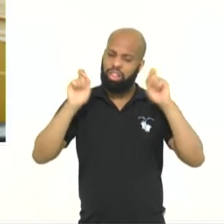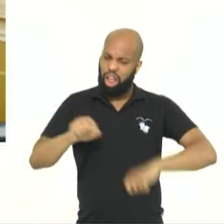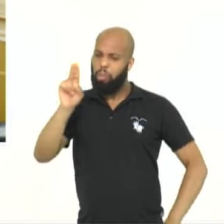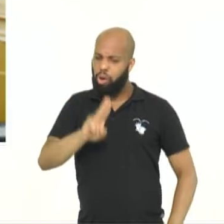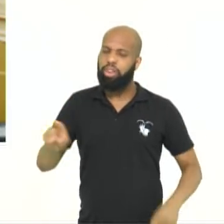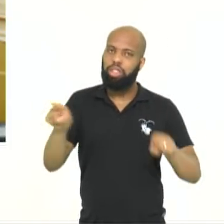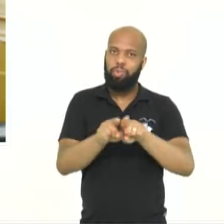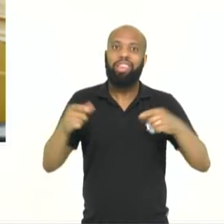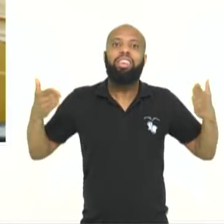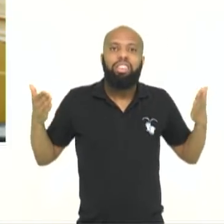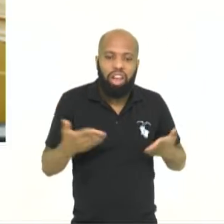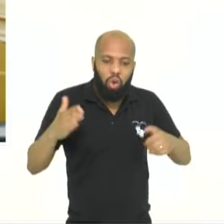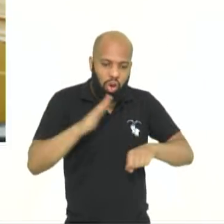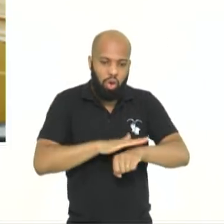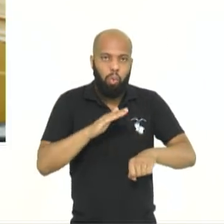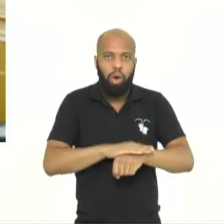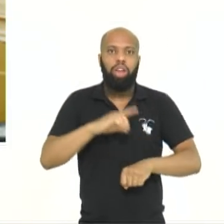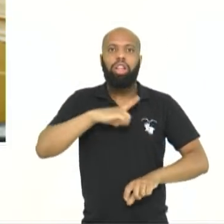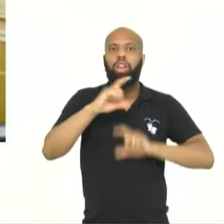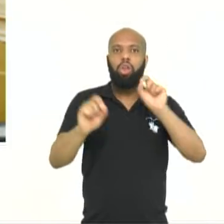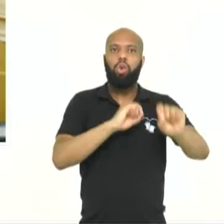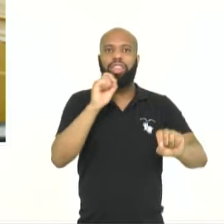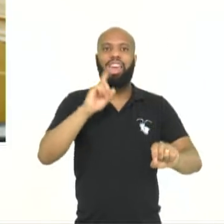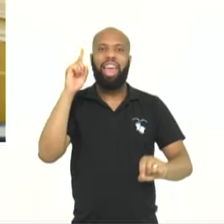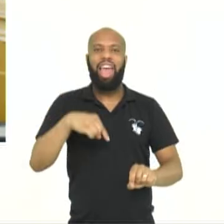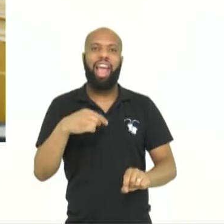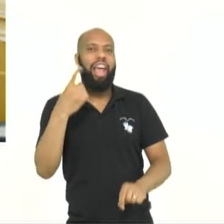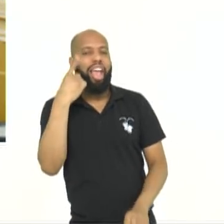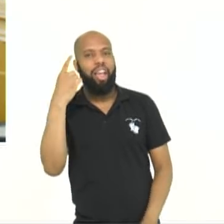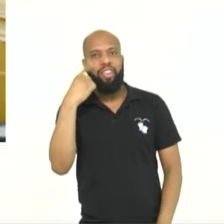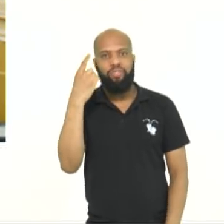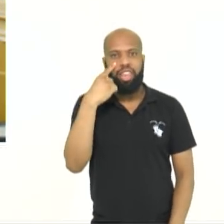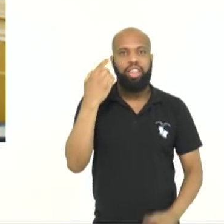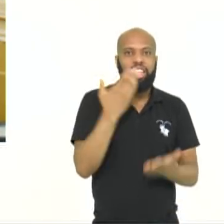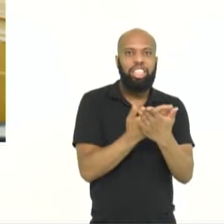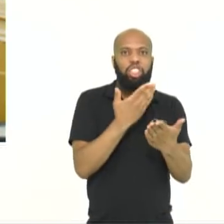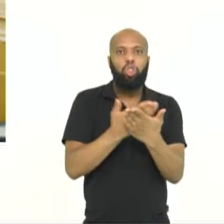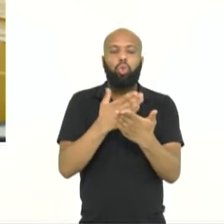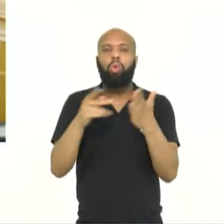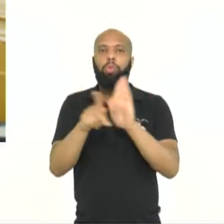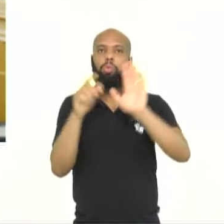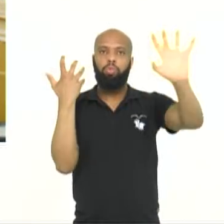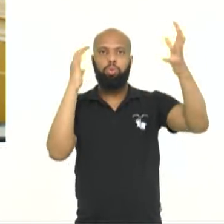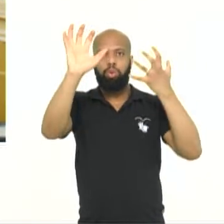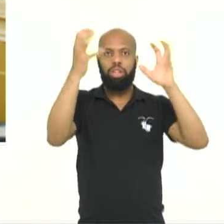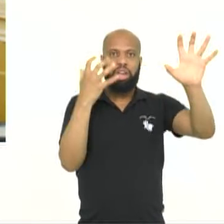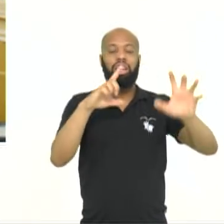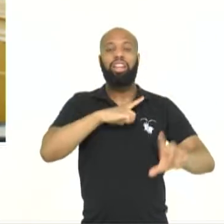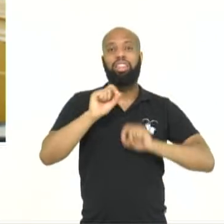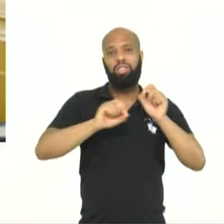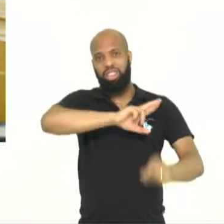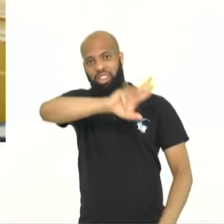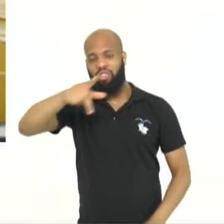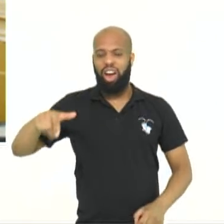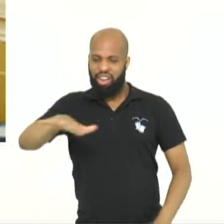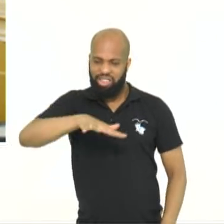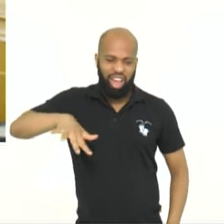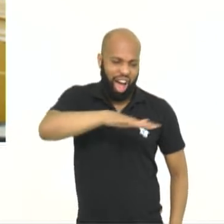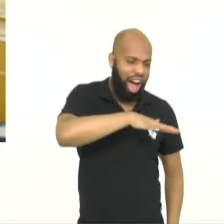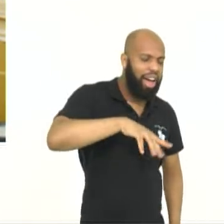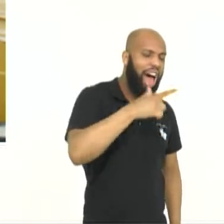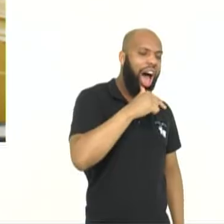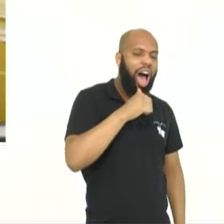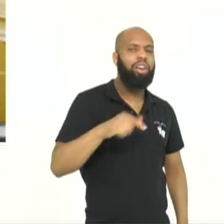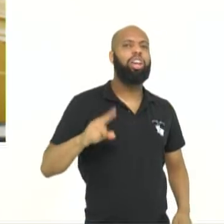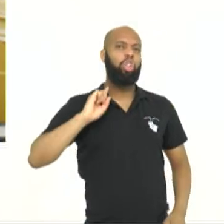e infelizmente as previsões para os recursos hídricos não são animadoras, né? Nós temos muitas águas poluídas, os